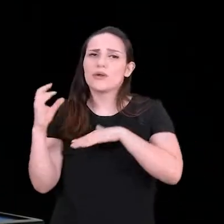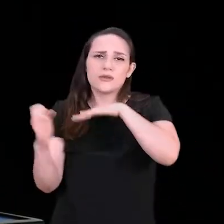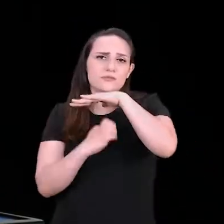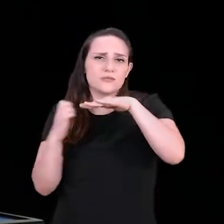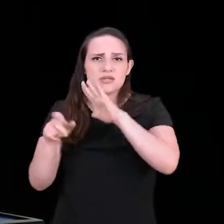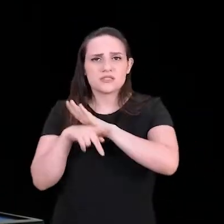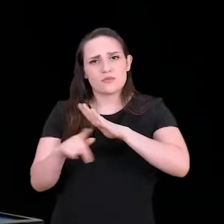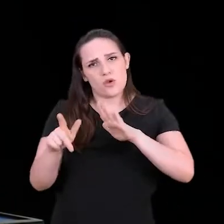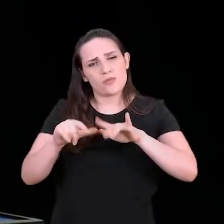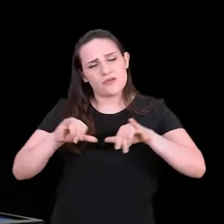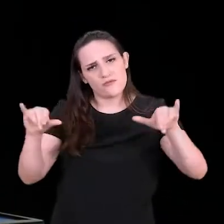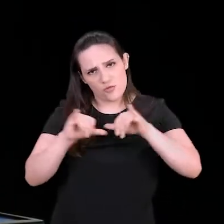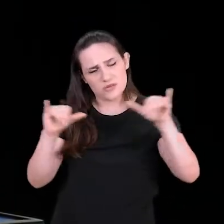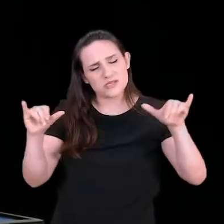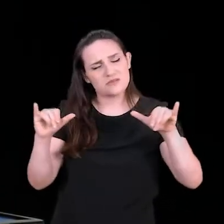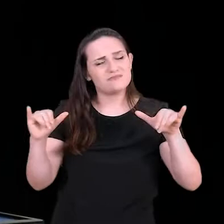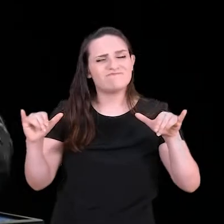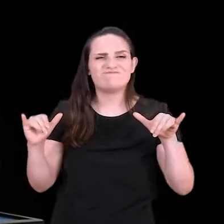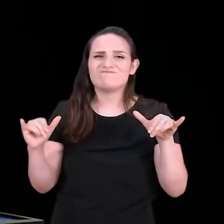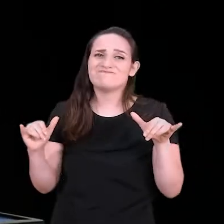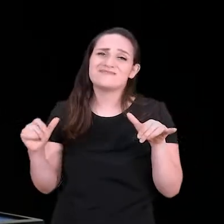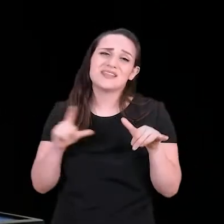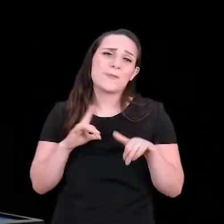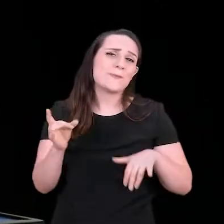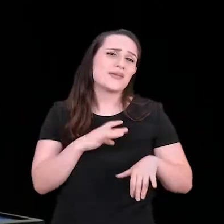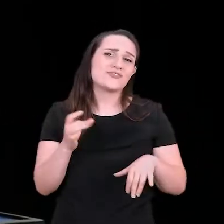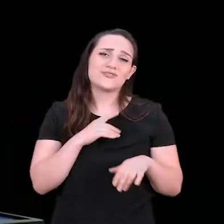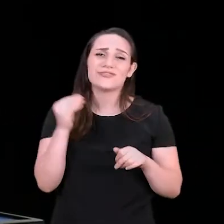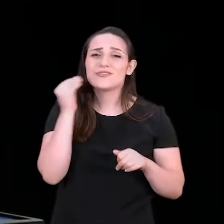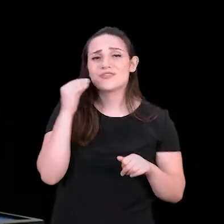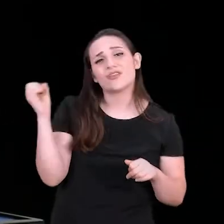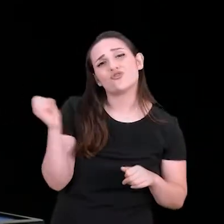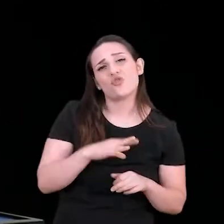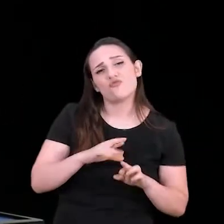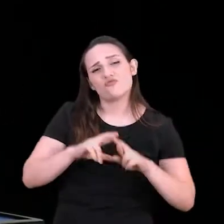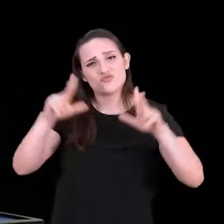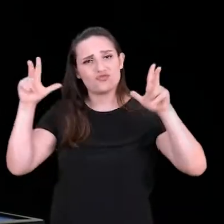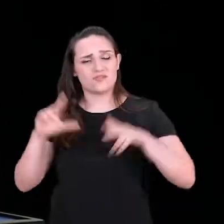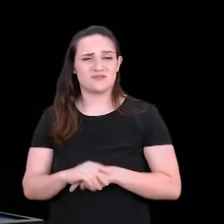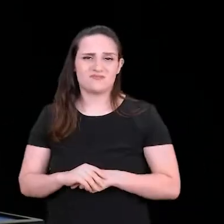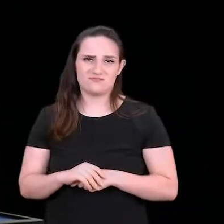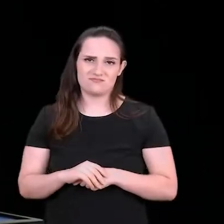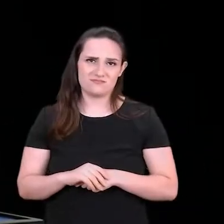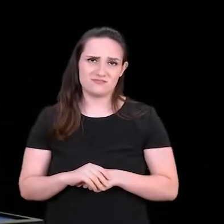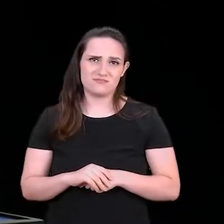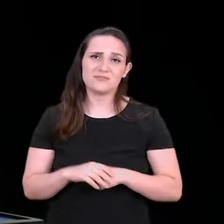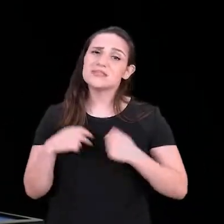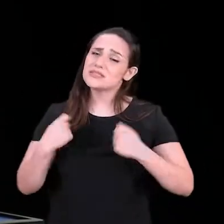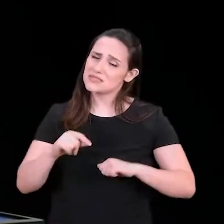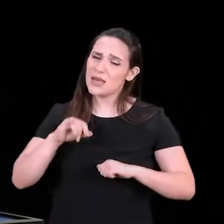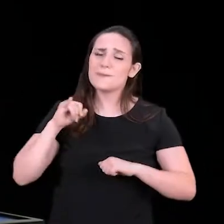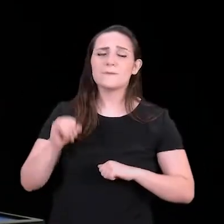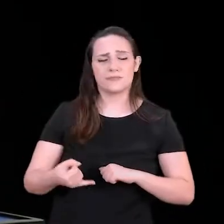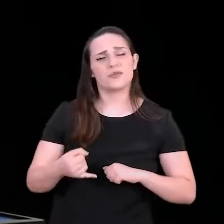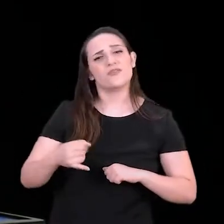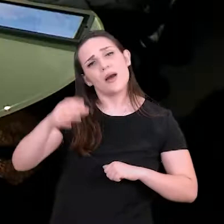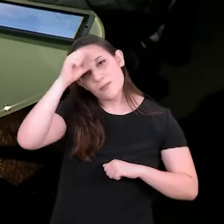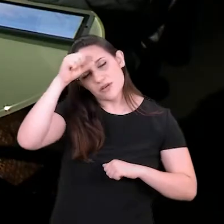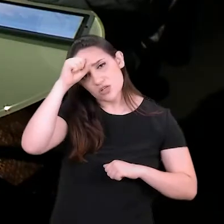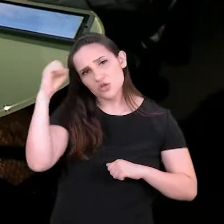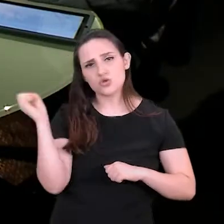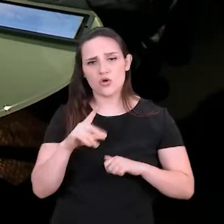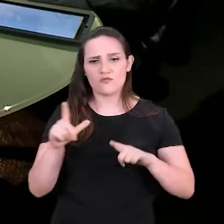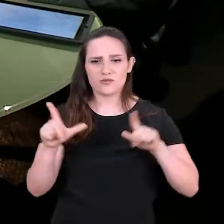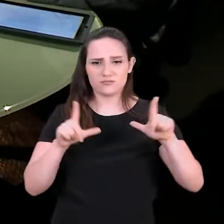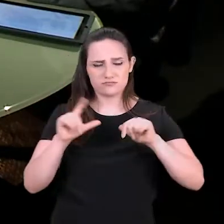emissora tem em arriscar uma ou outra forma diferente de fazer conteúdo jornalístico para a